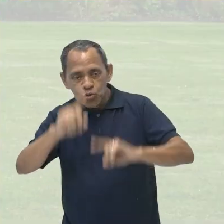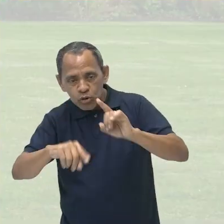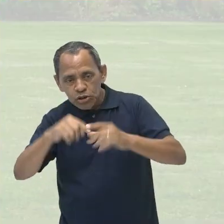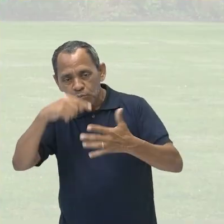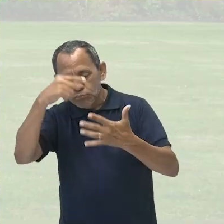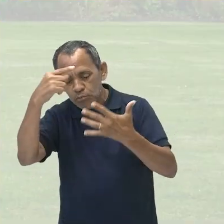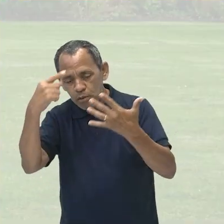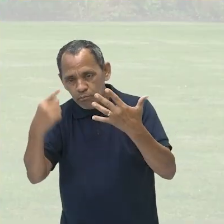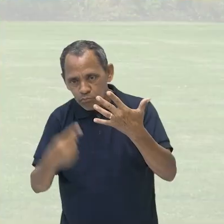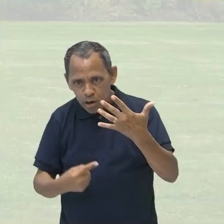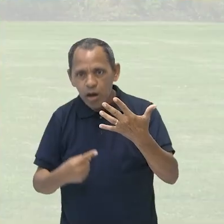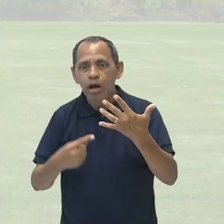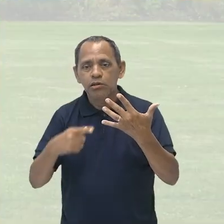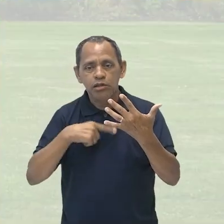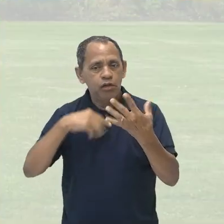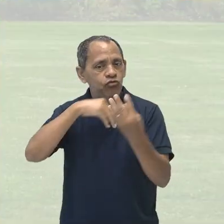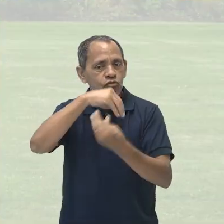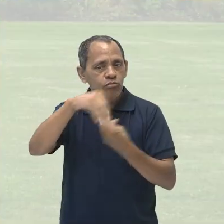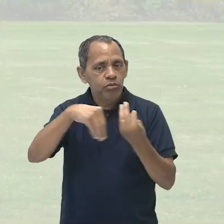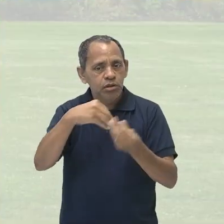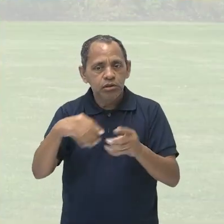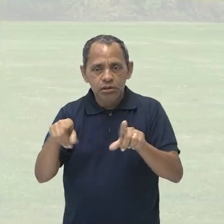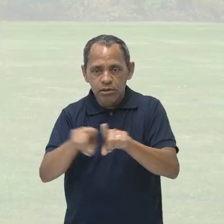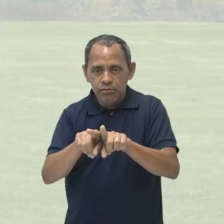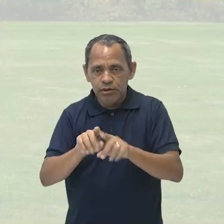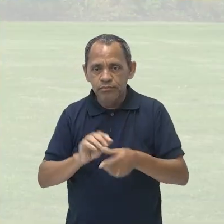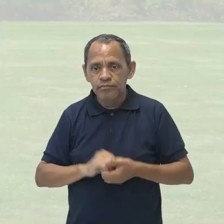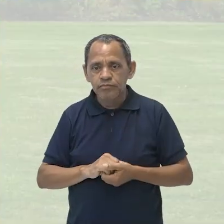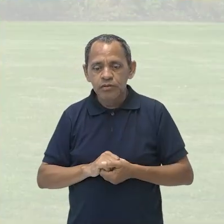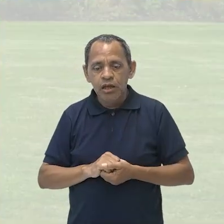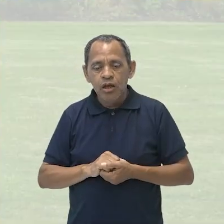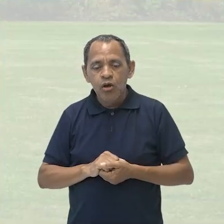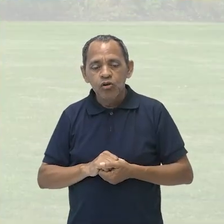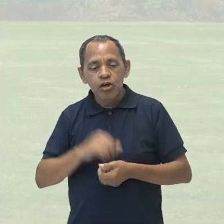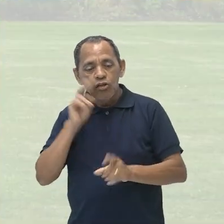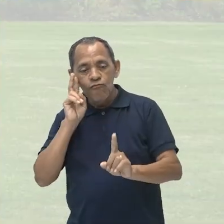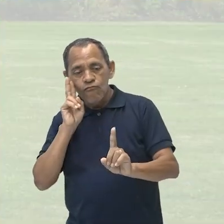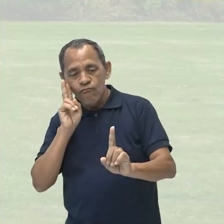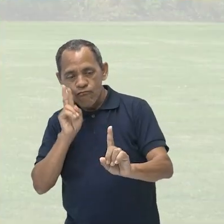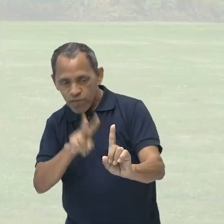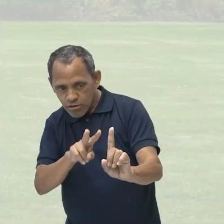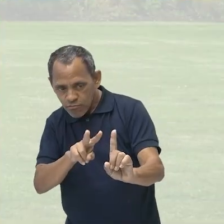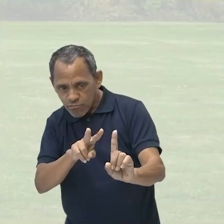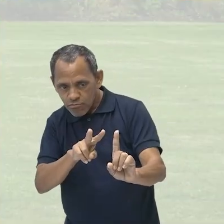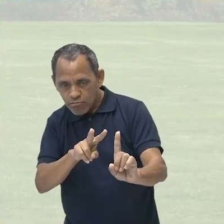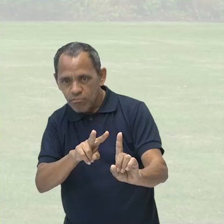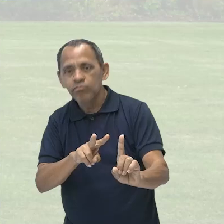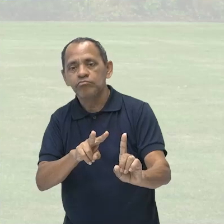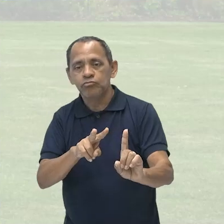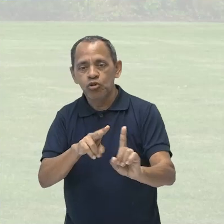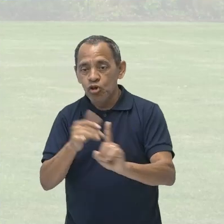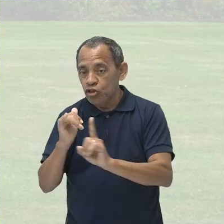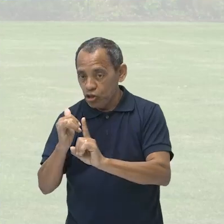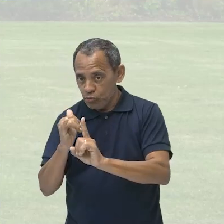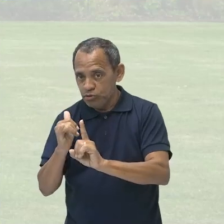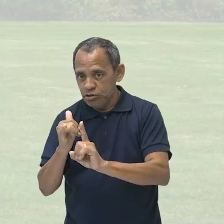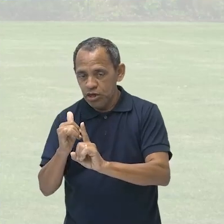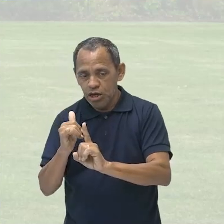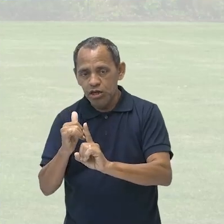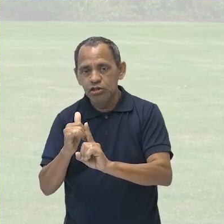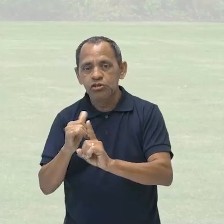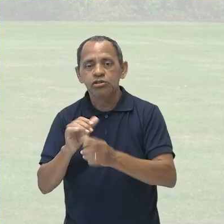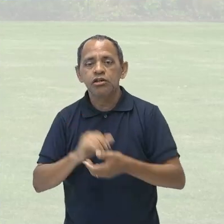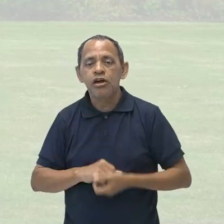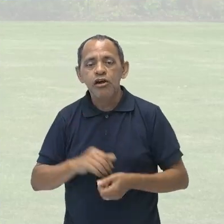está envolvido. Aquilo que ele vivenciou, aquilo que o nosso narrador personagem vivenciou, levou-o